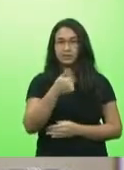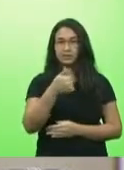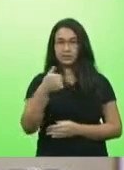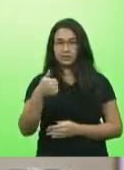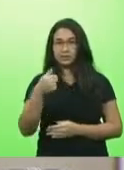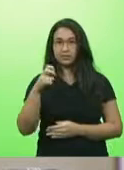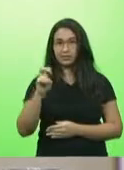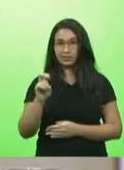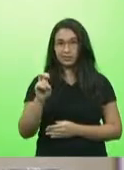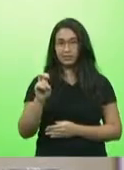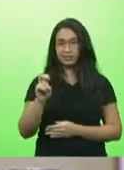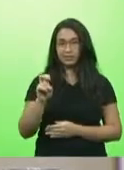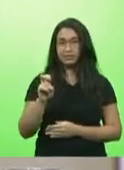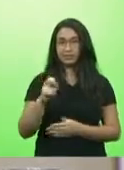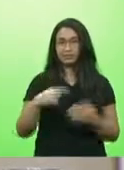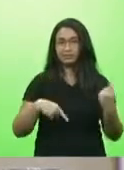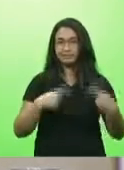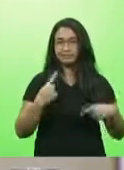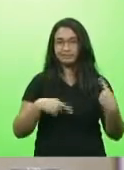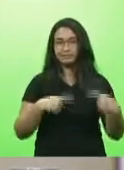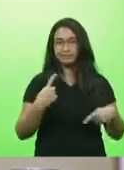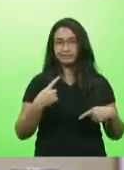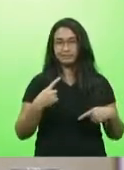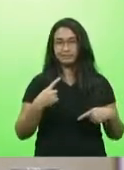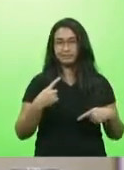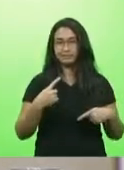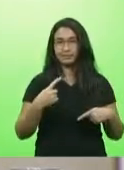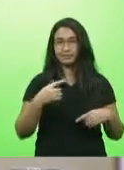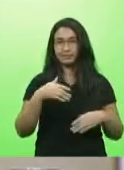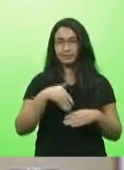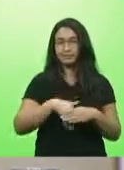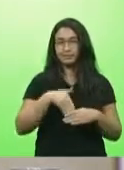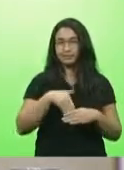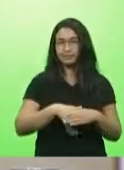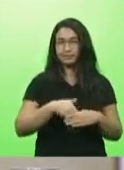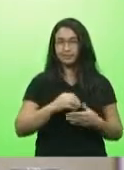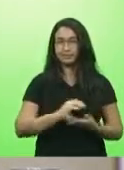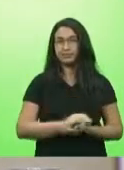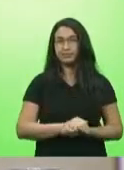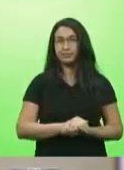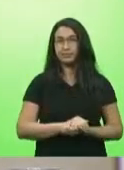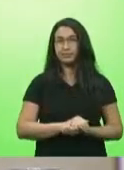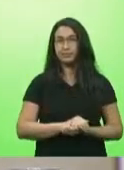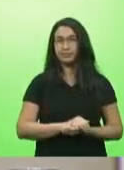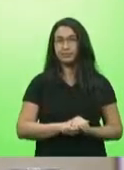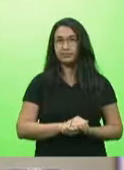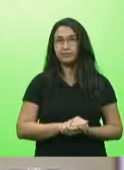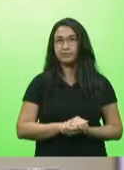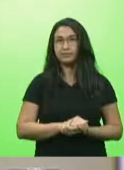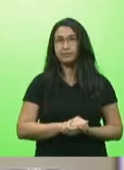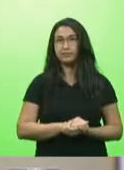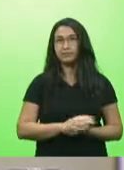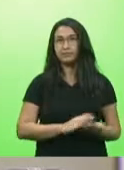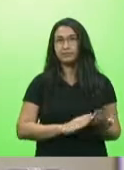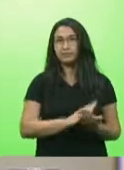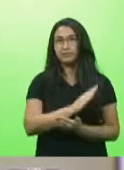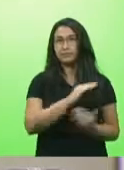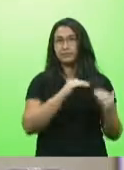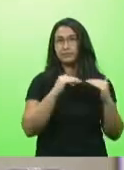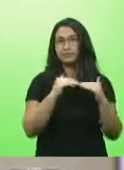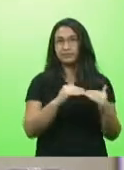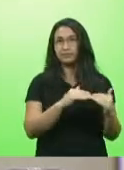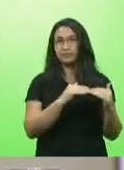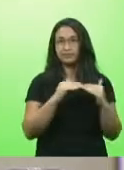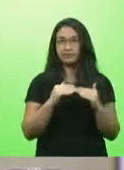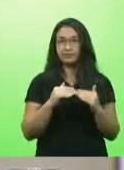e Champs-Cherê em discussão não havendo quem queira discutir em votação deputados que aprovam permaneçam como se encontra aprovado por